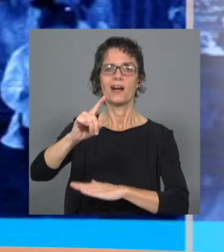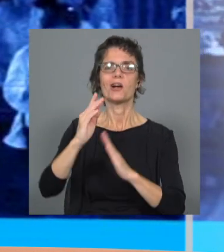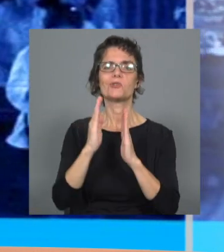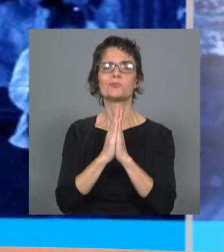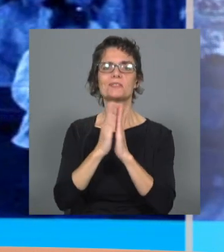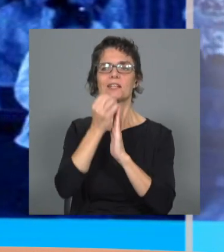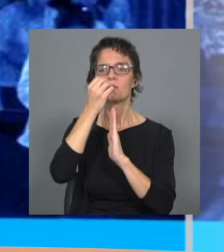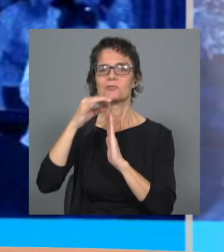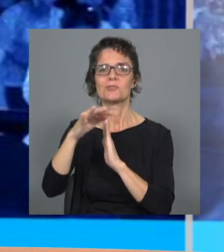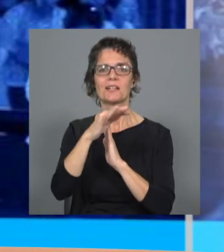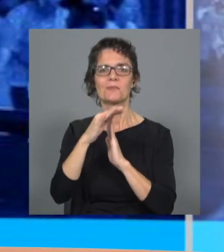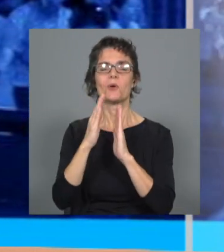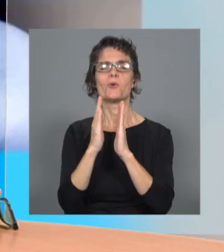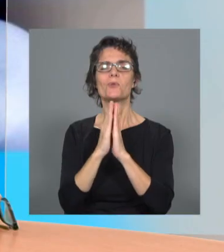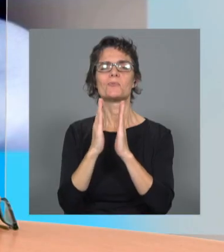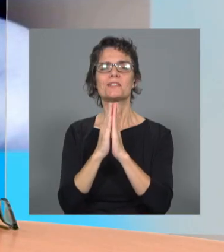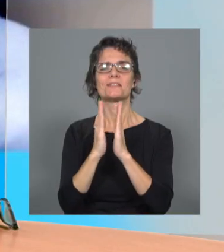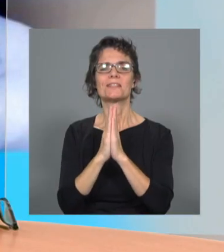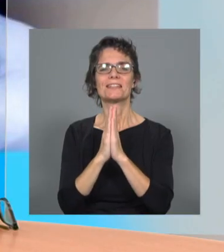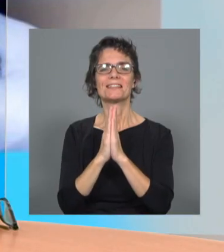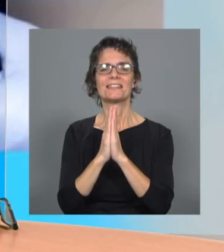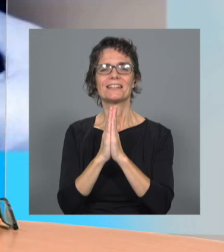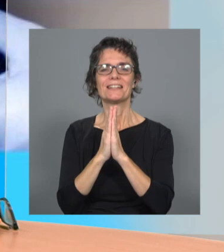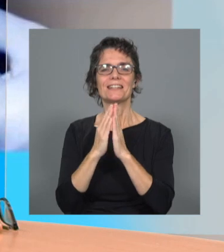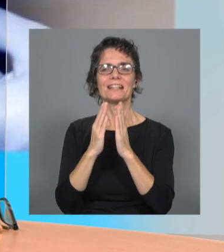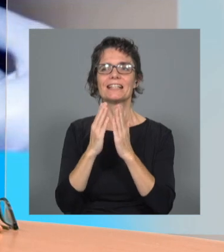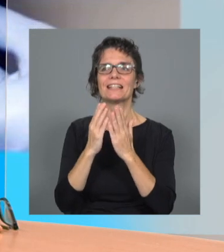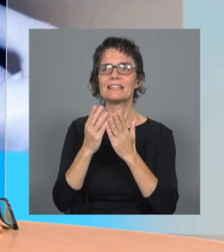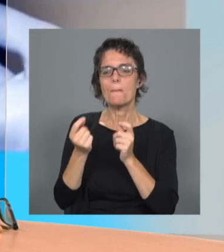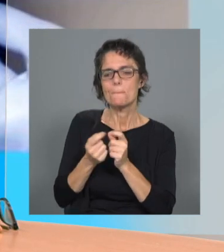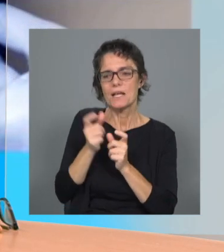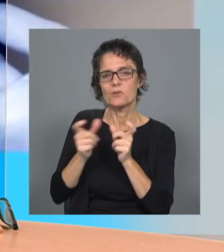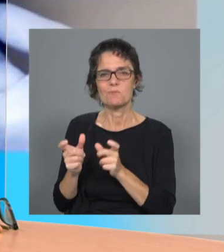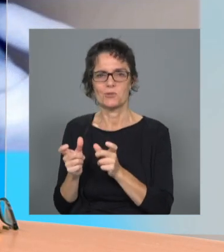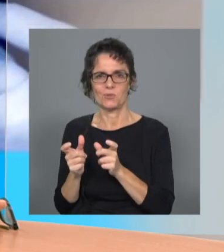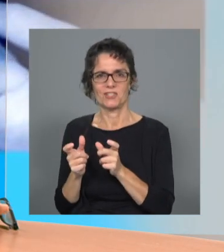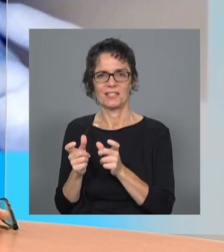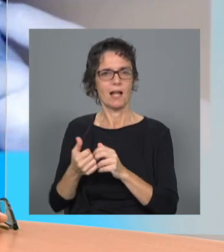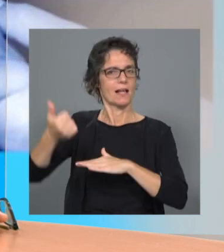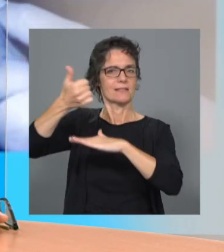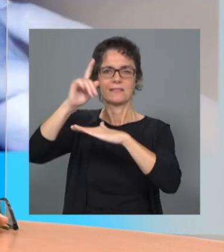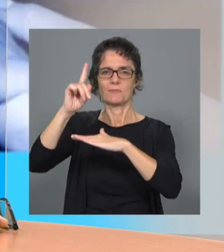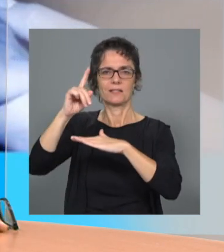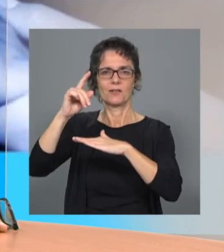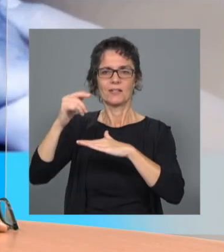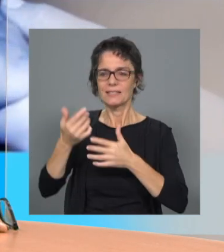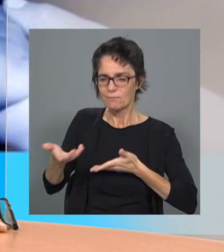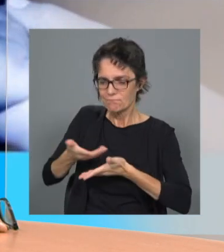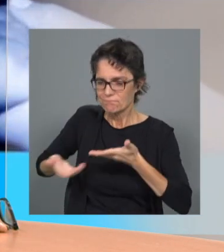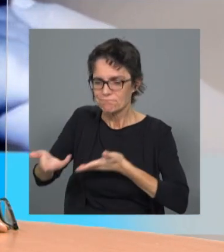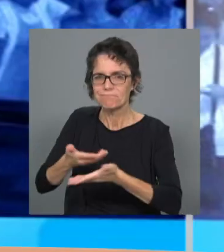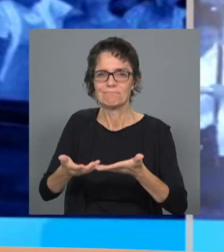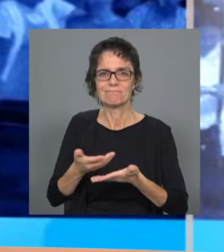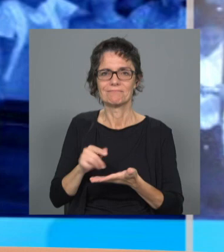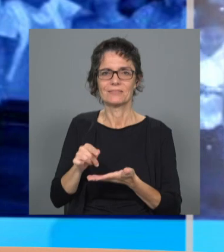tantas vezes. E que tanto insiste. Uma última referência, Otávio, o que é que vai ser possível ver no programa 60x7 do próximo domingo, aqui na RTP2? Nós trazemos